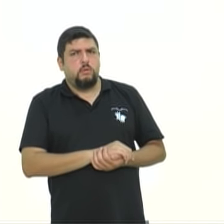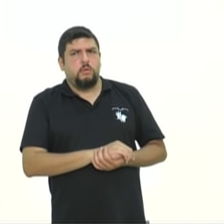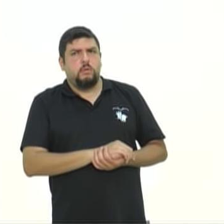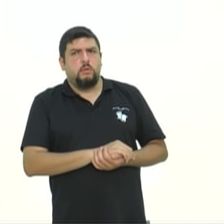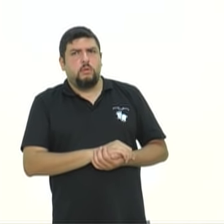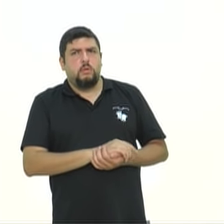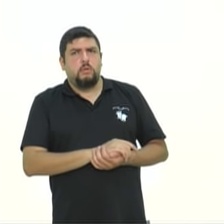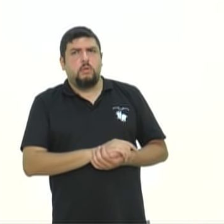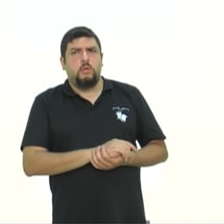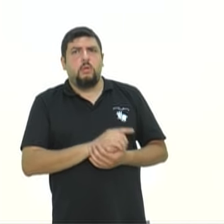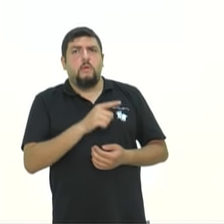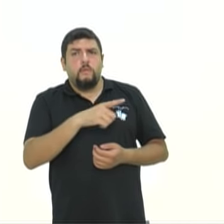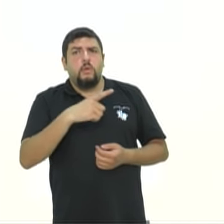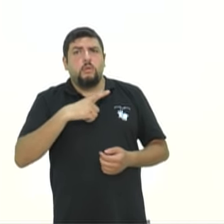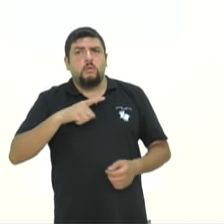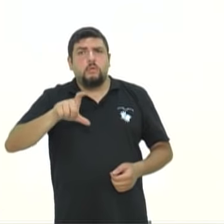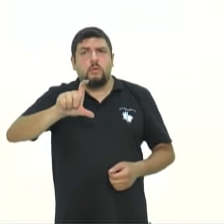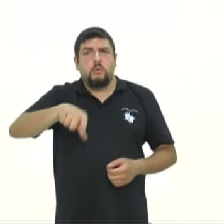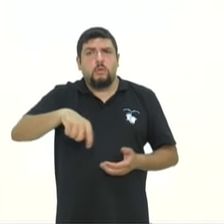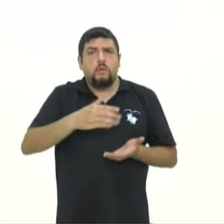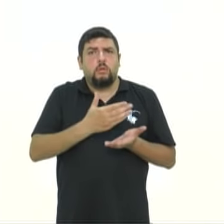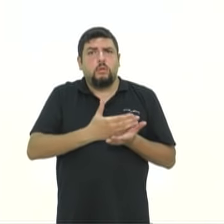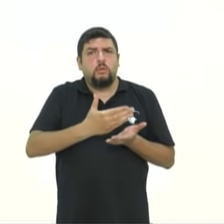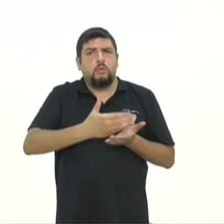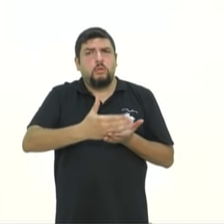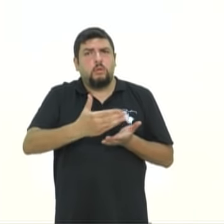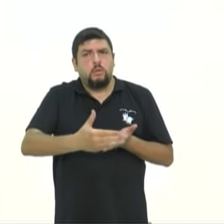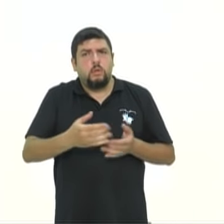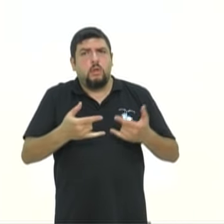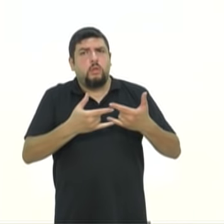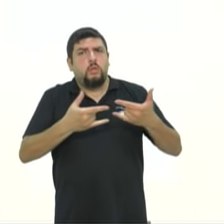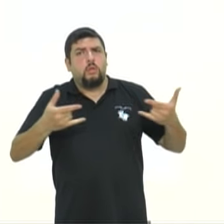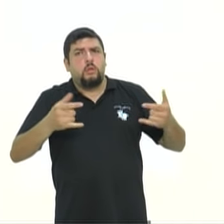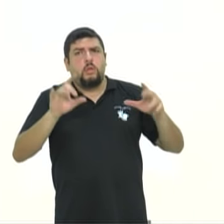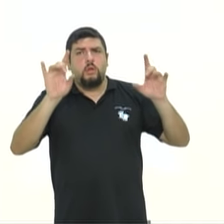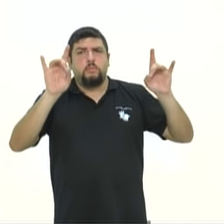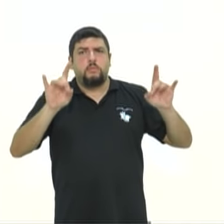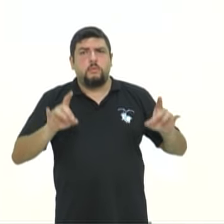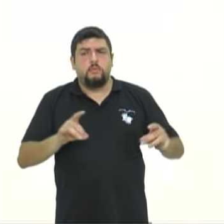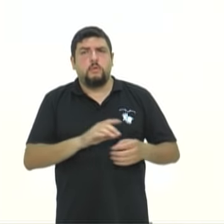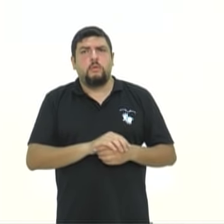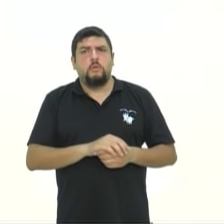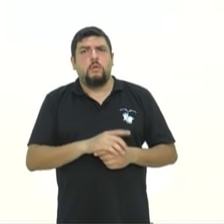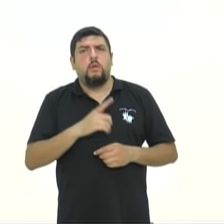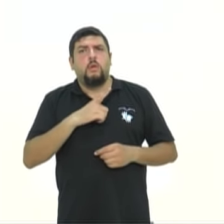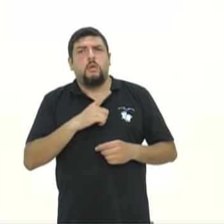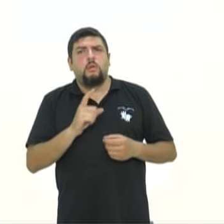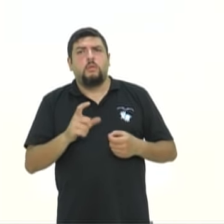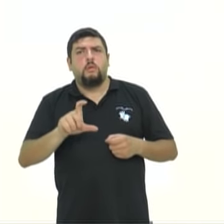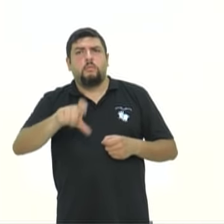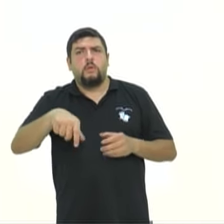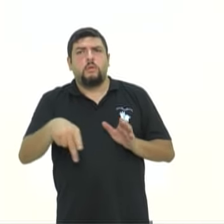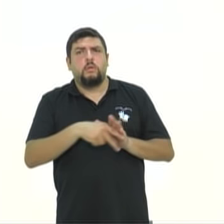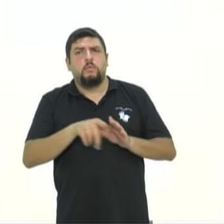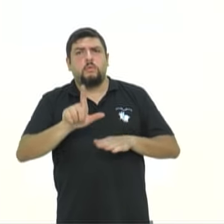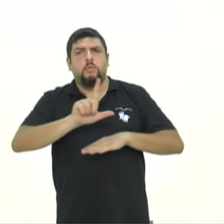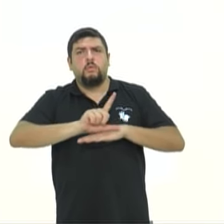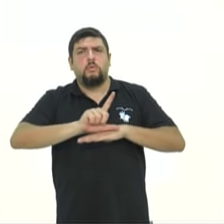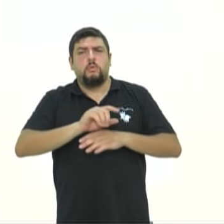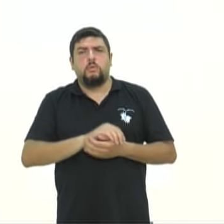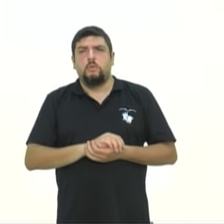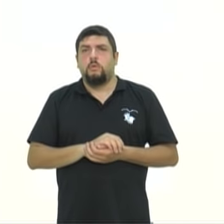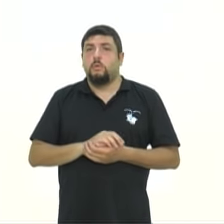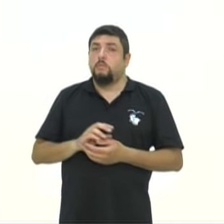senhor tem cartão de crédito, cheque especial, cartão desta loja. Aí o pai do Cebolinha,